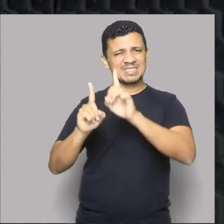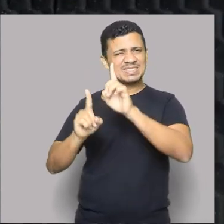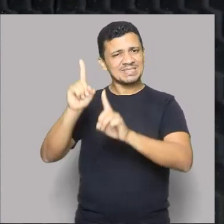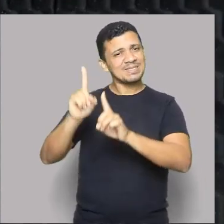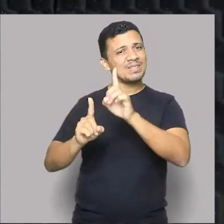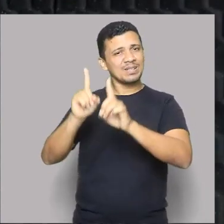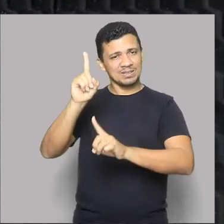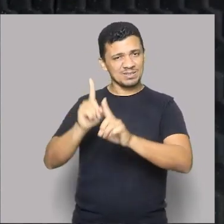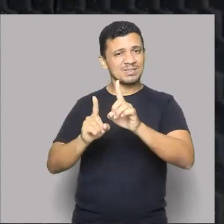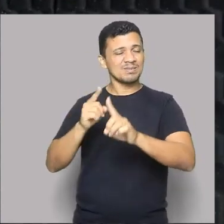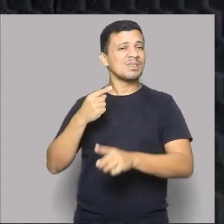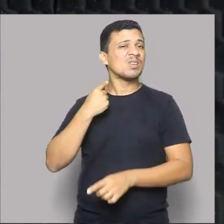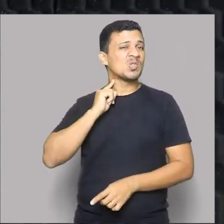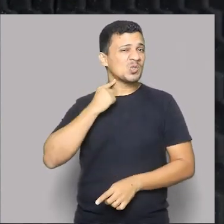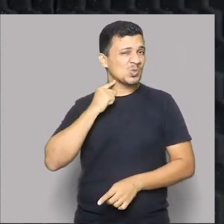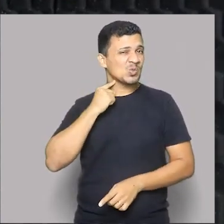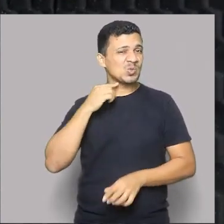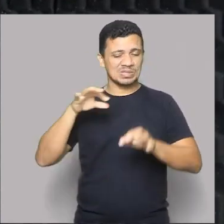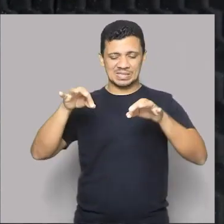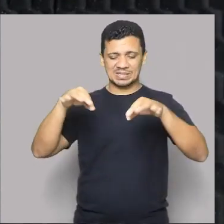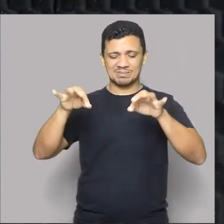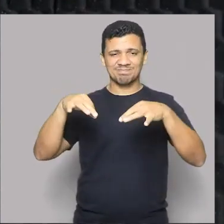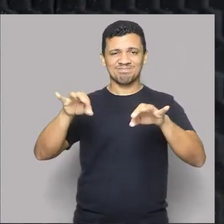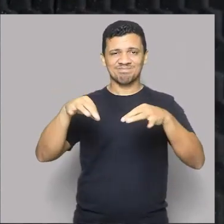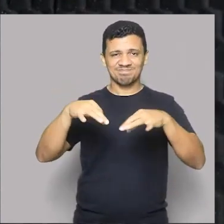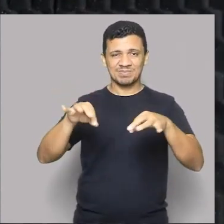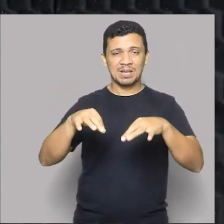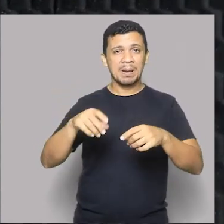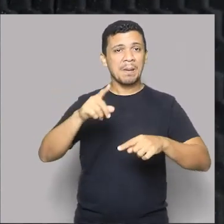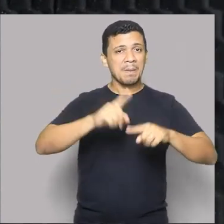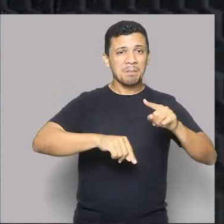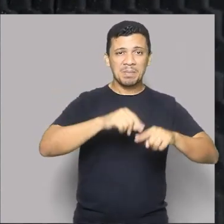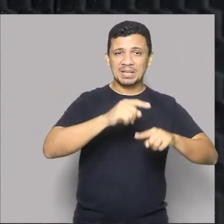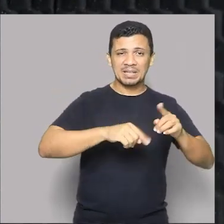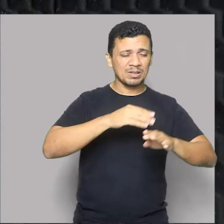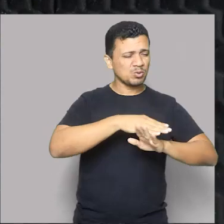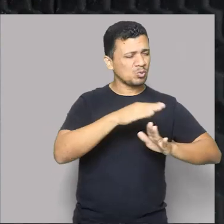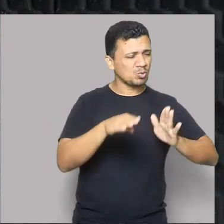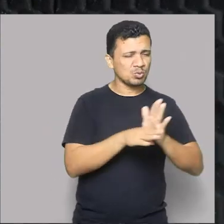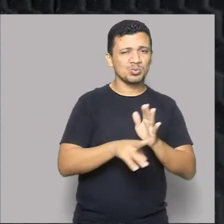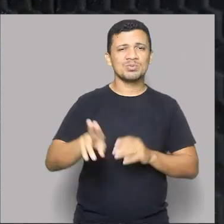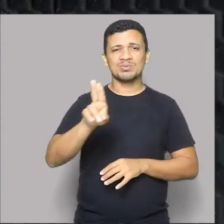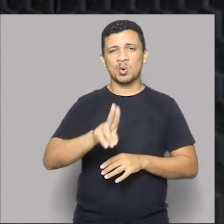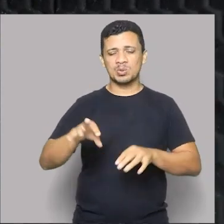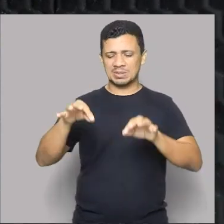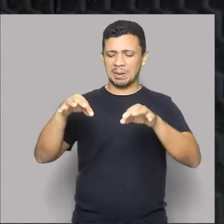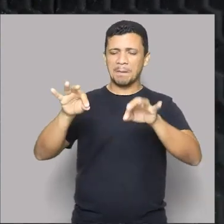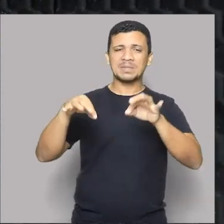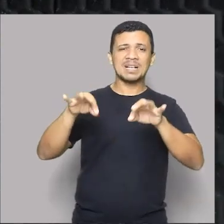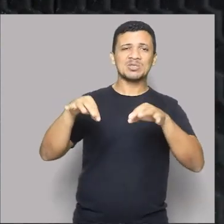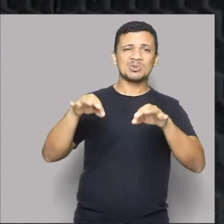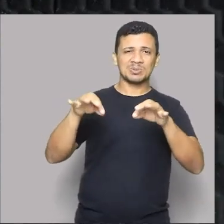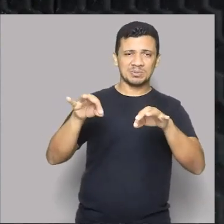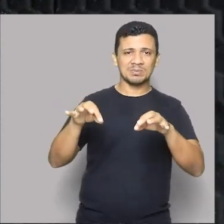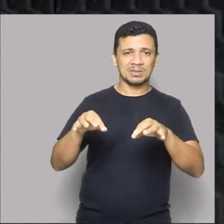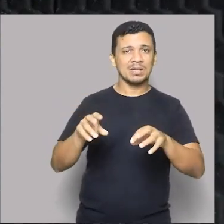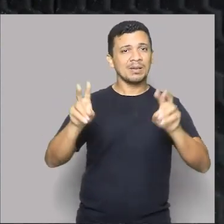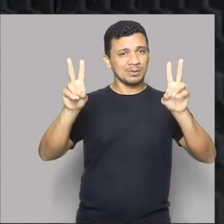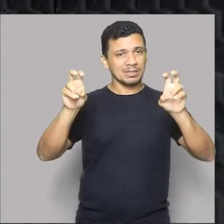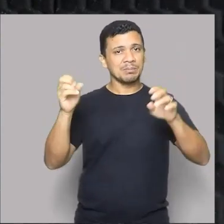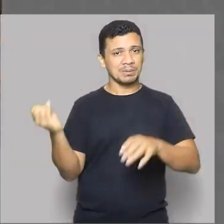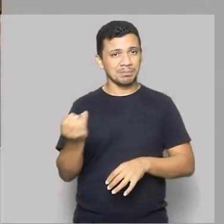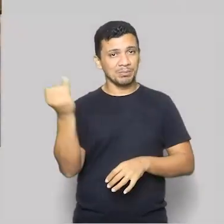plástica. Nós gastamos muito plástico, né? Todos os nossos materiais são plásticos, então isso é um tema pertinente para ser estudado aqui na